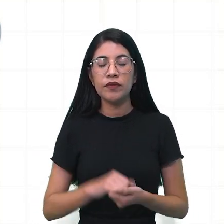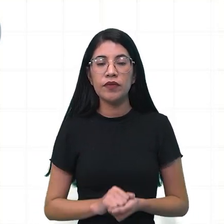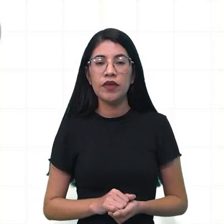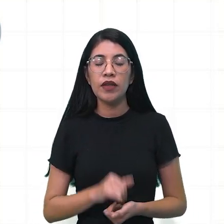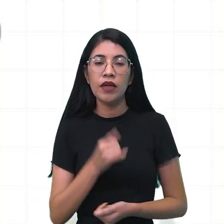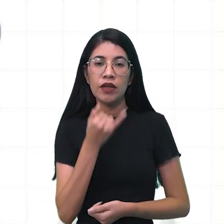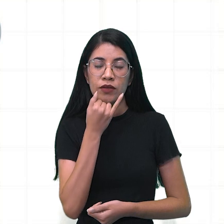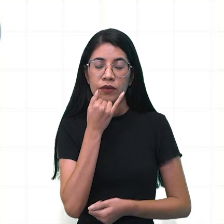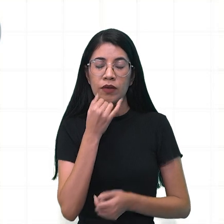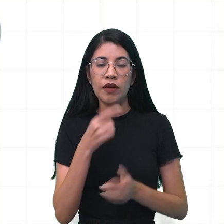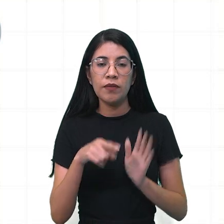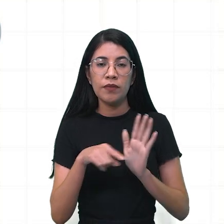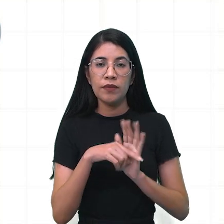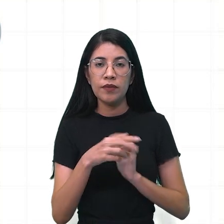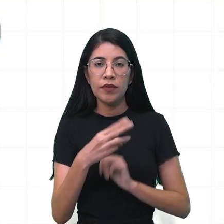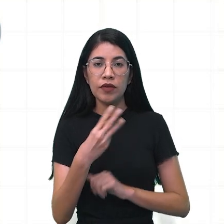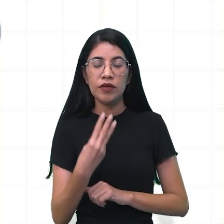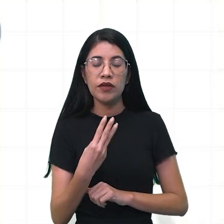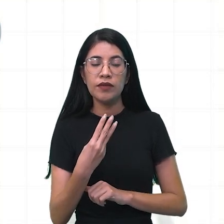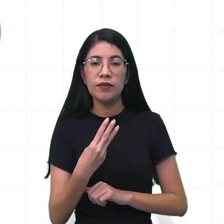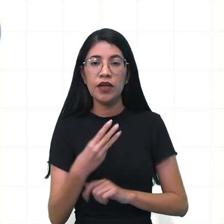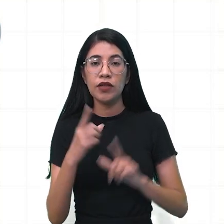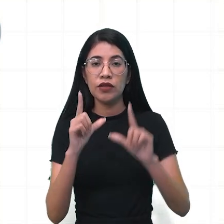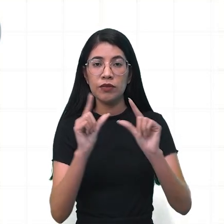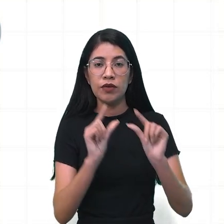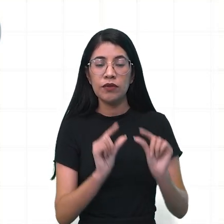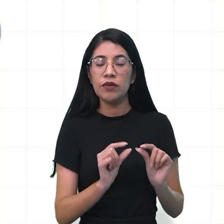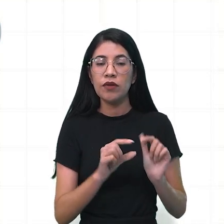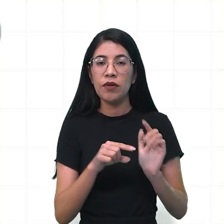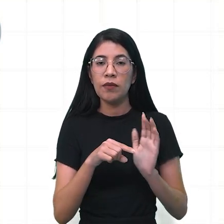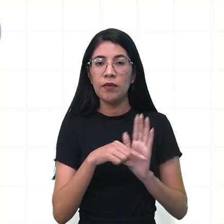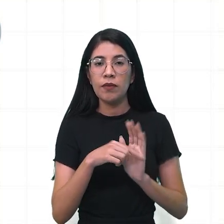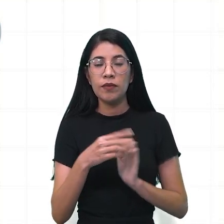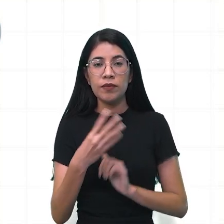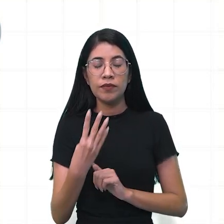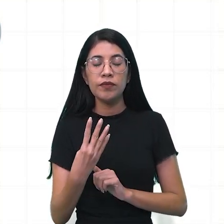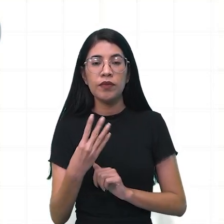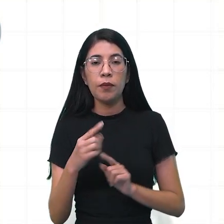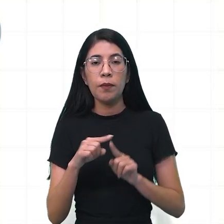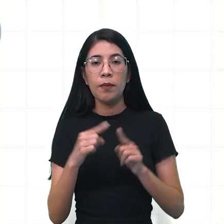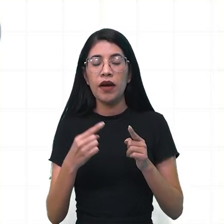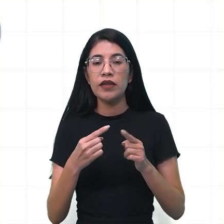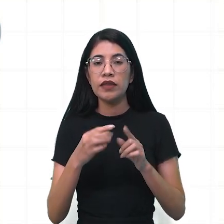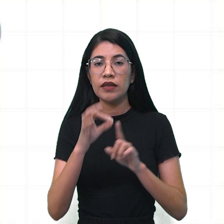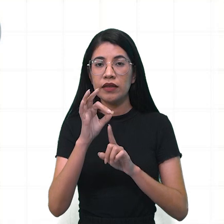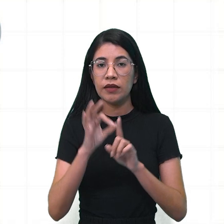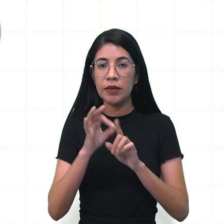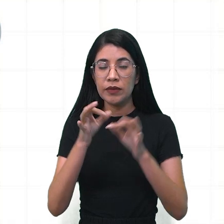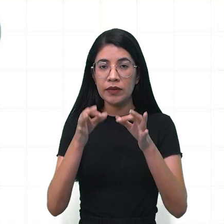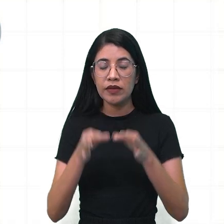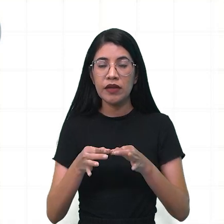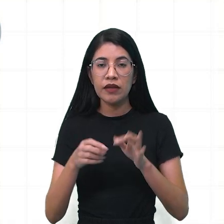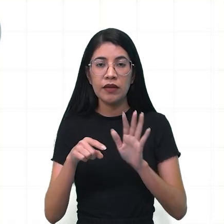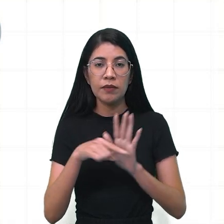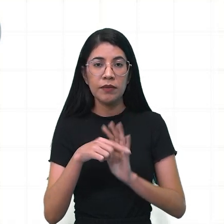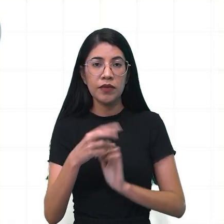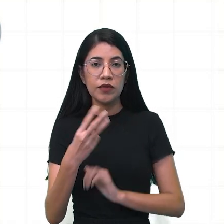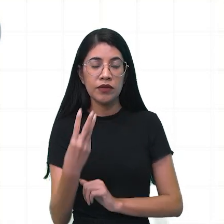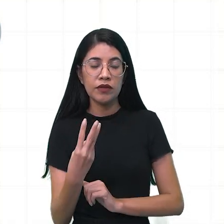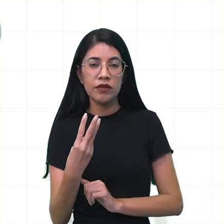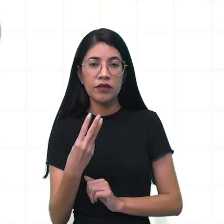não -3 né ela caiu 4 mas chegou em -3 porque ela começou a cair em um